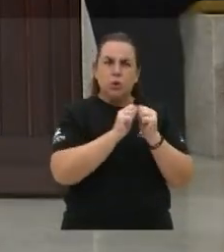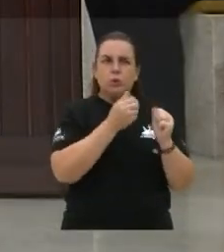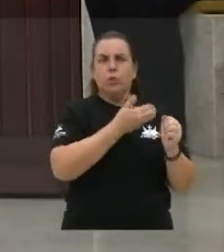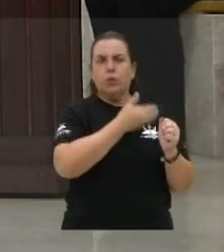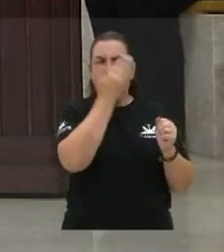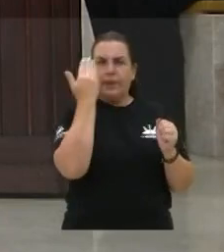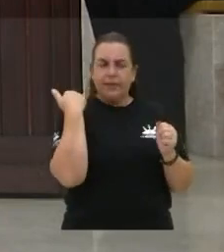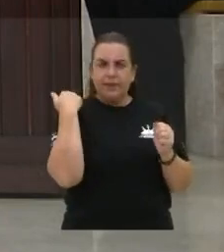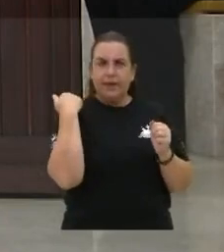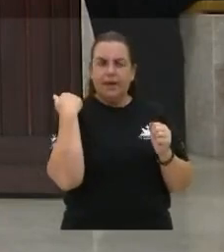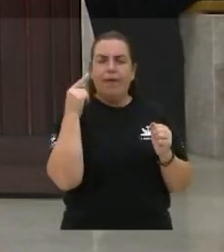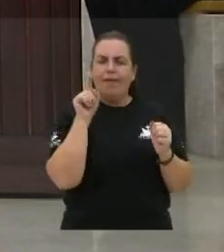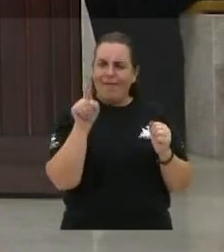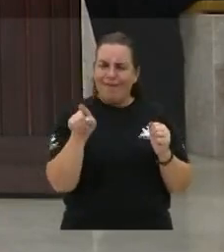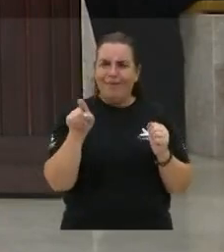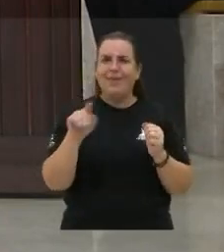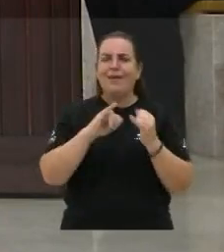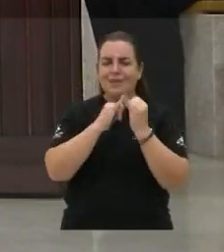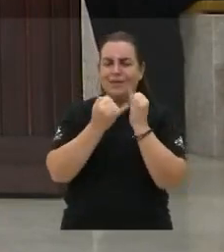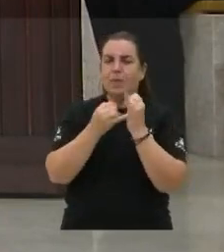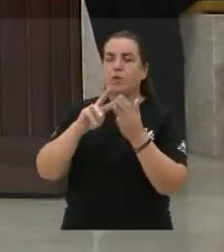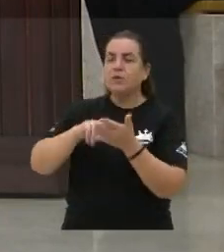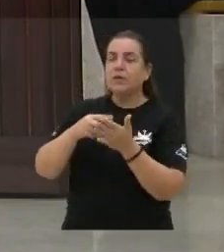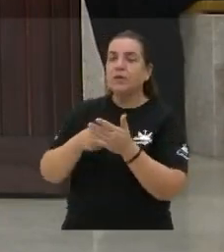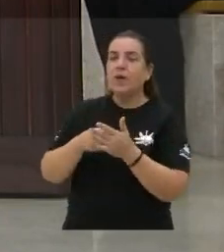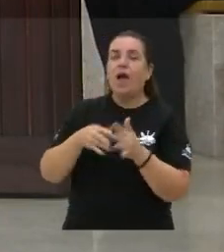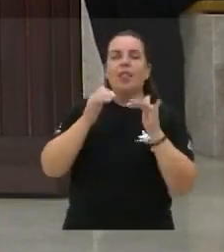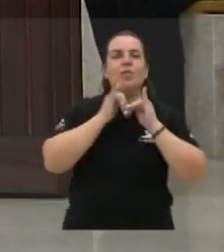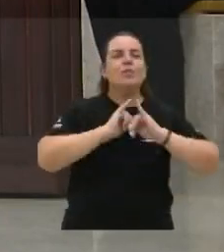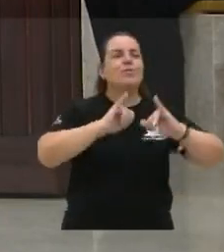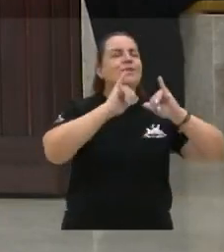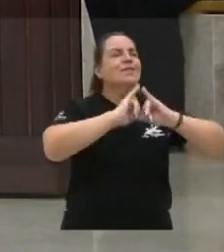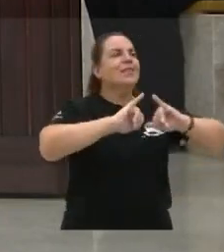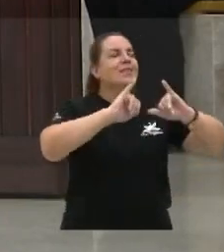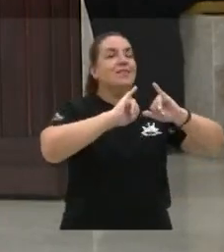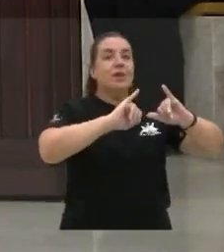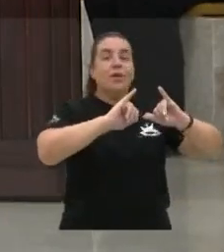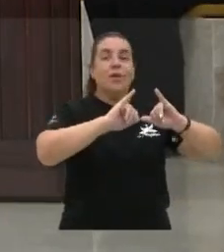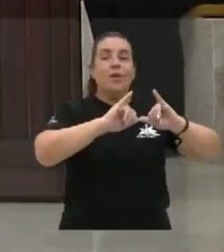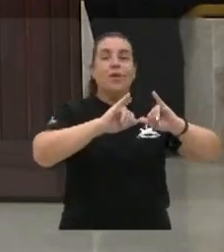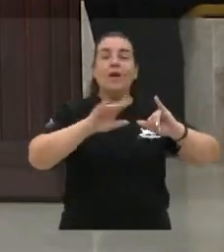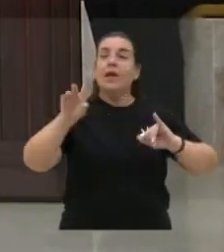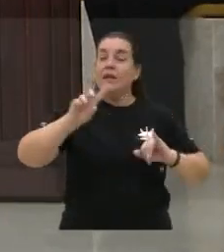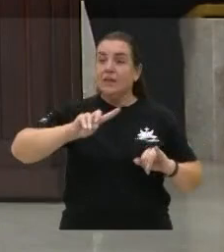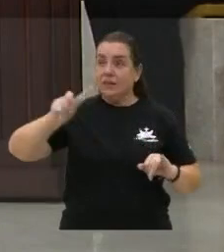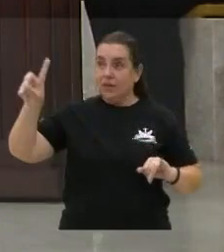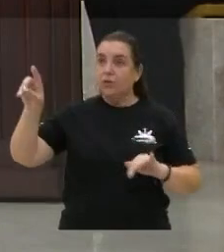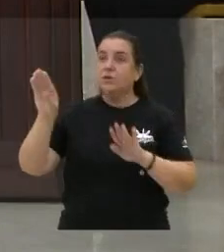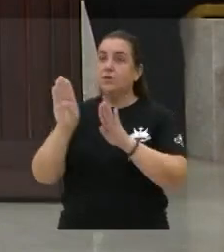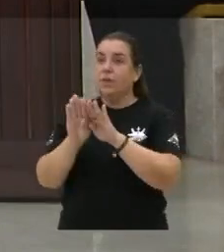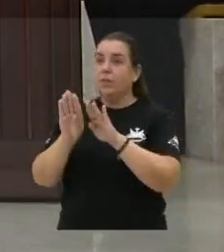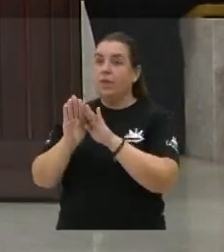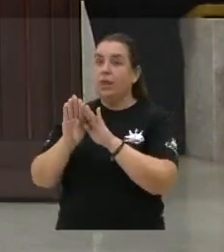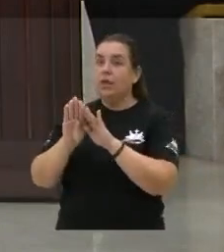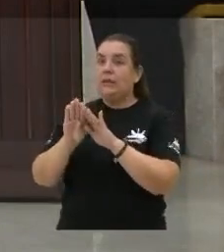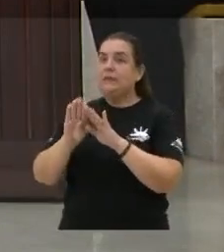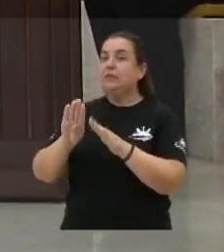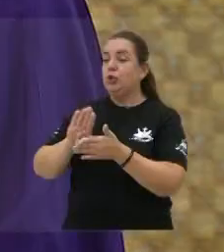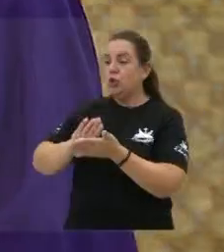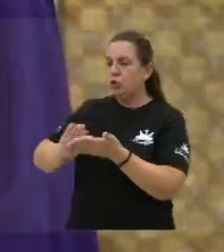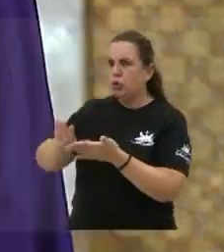um ecoar da anunciação. O mesmo Deus que tirou Isabel da